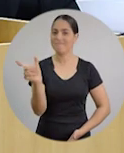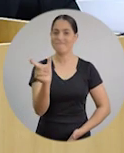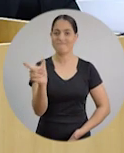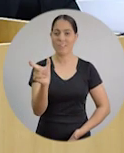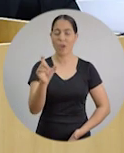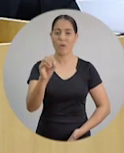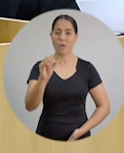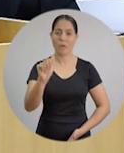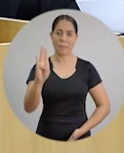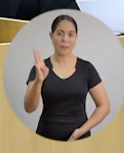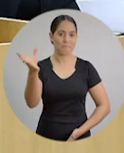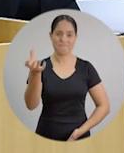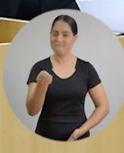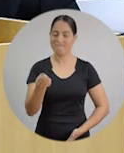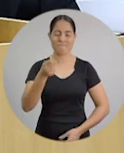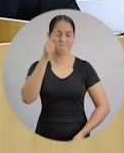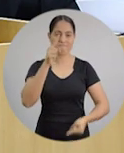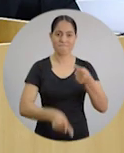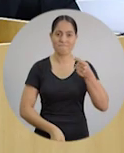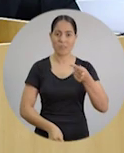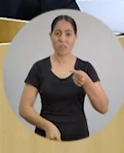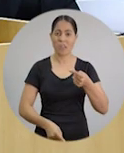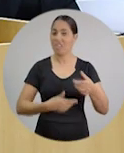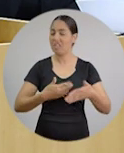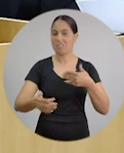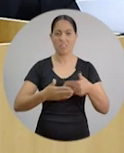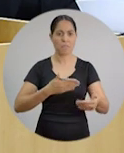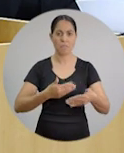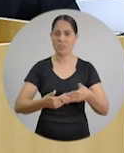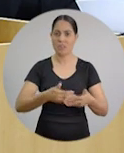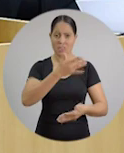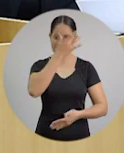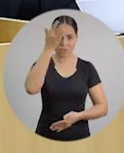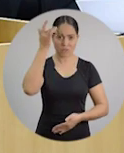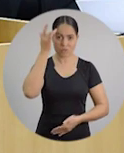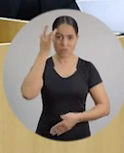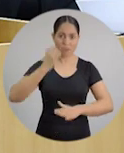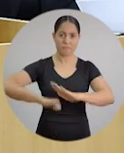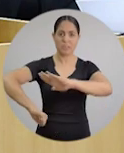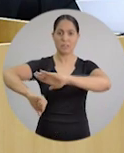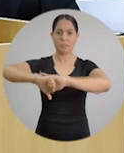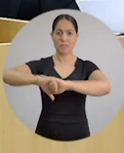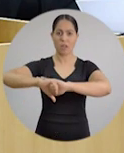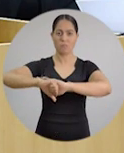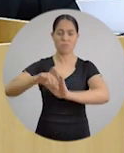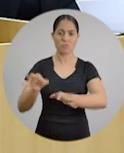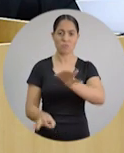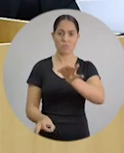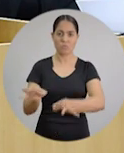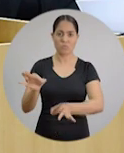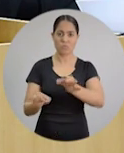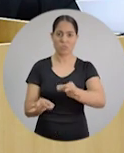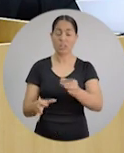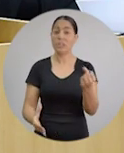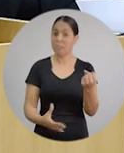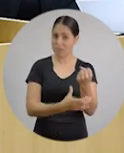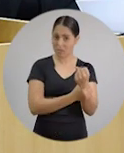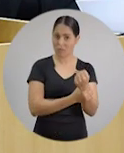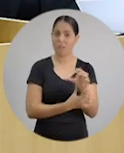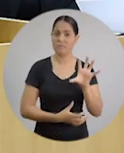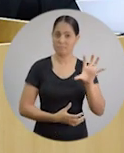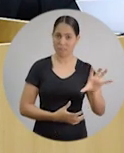para a inscrição de bacharel em direito nos quadros da OAB, independentemente da instância criminal, assegurado ao